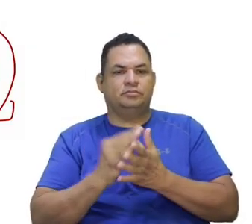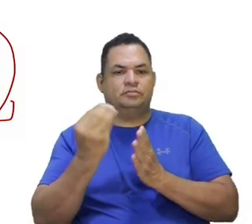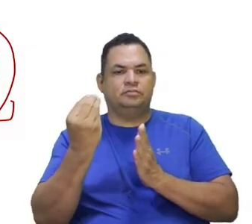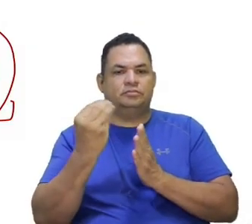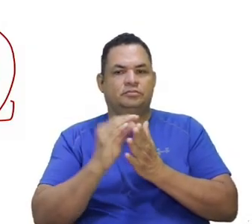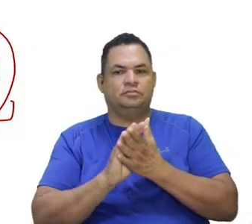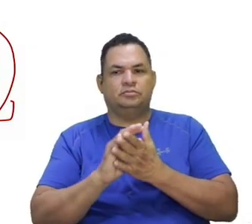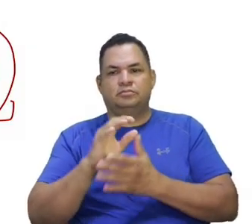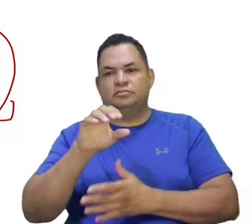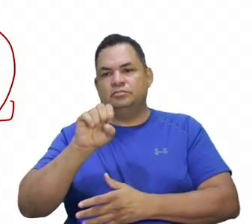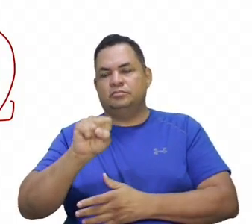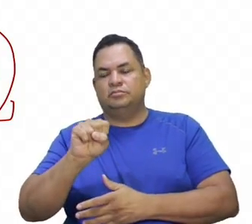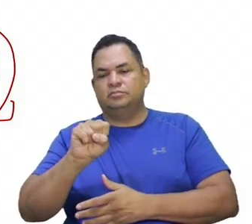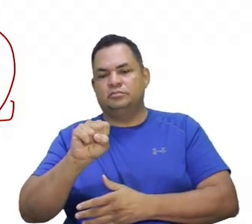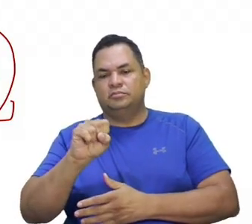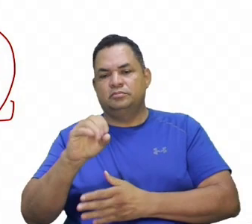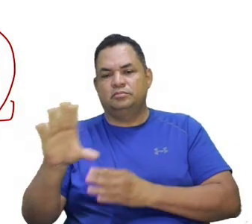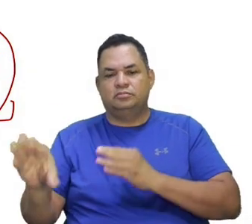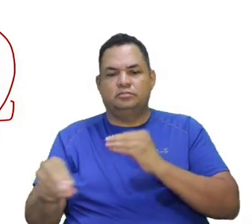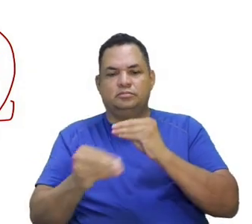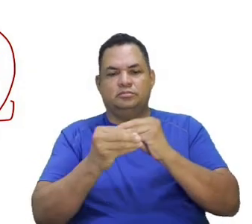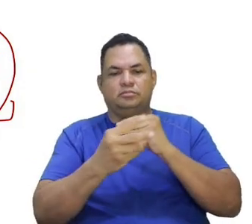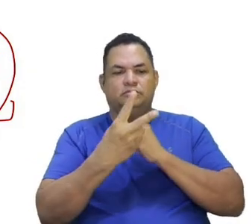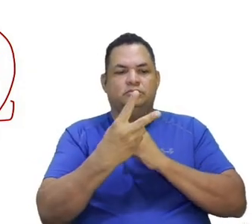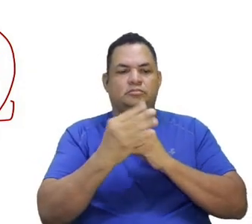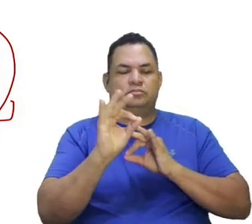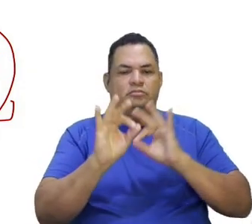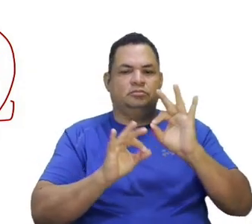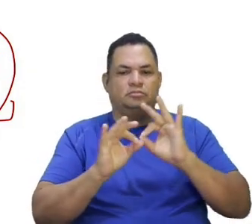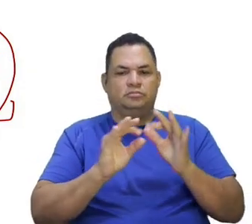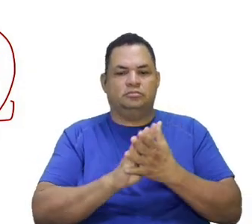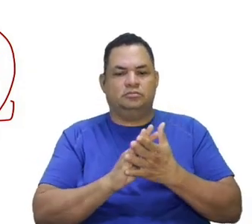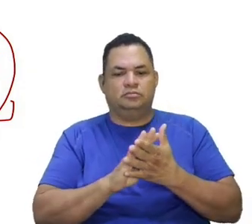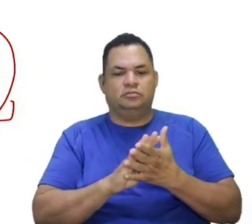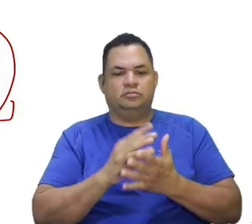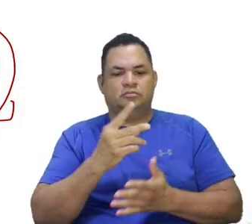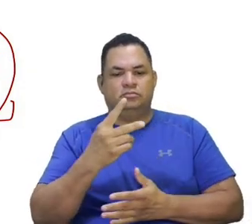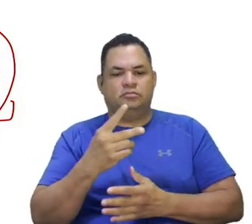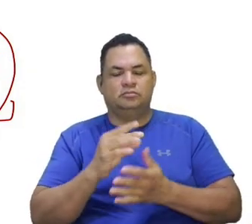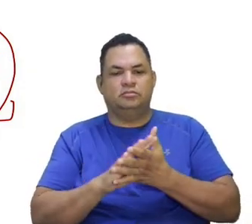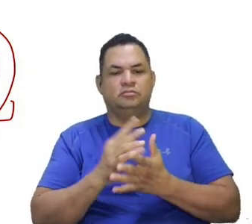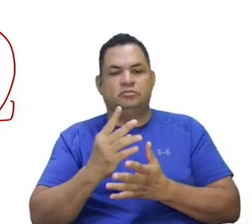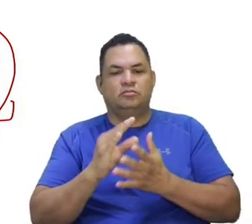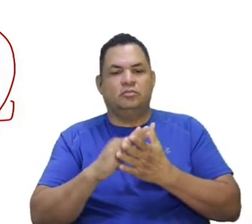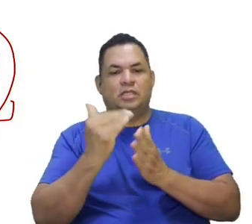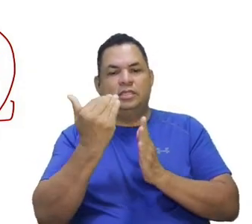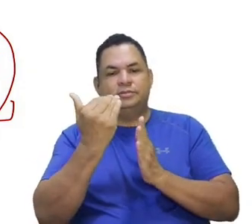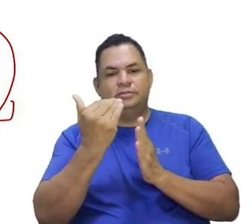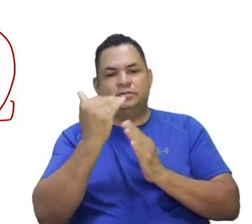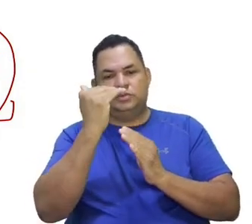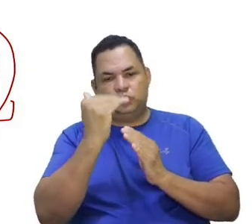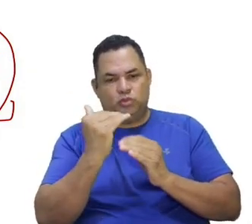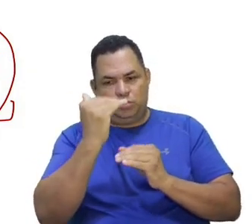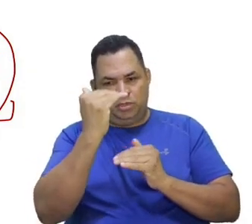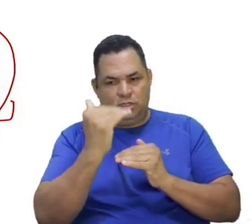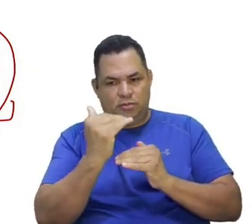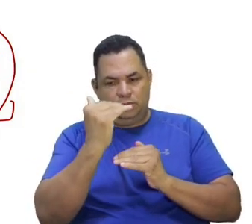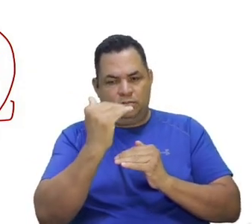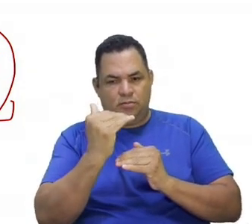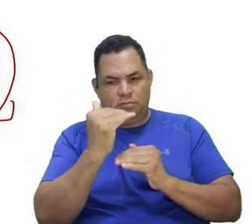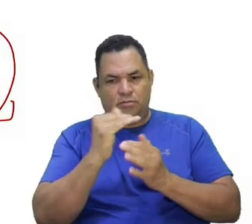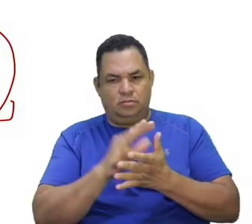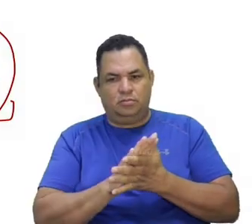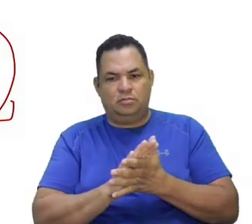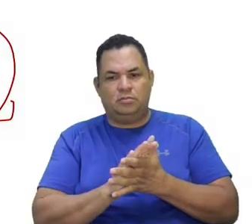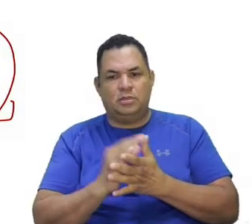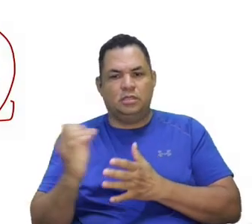vai ganhar 2, então eu vou receber esses 2 elétrons nesse subnível. Aqui, Então,